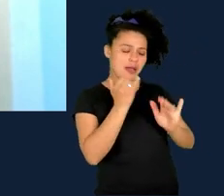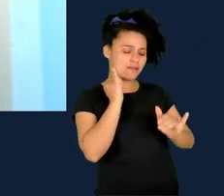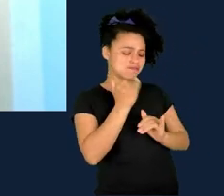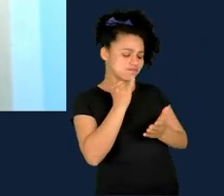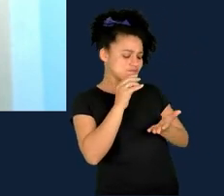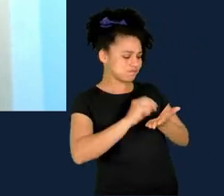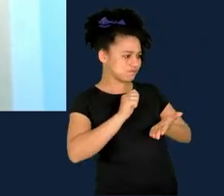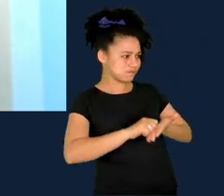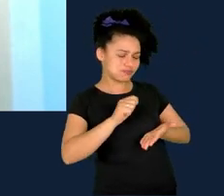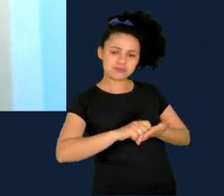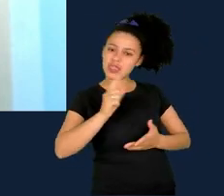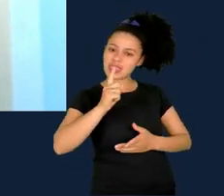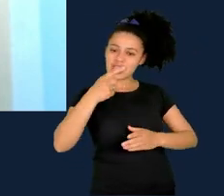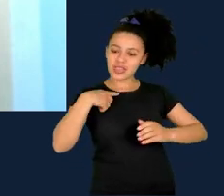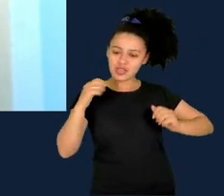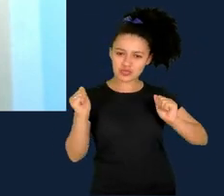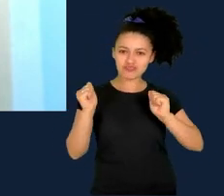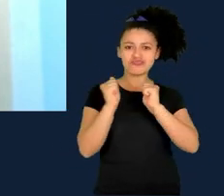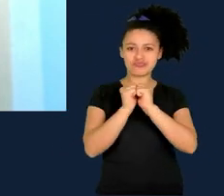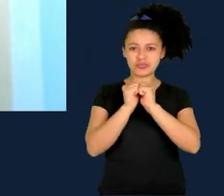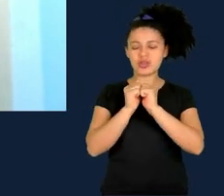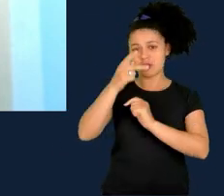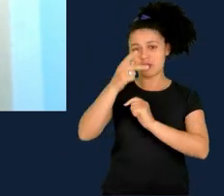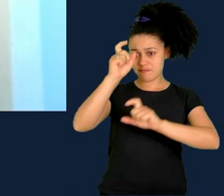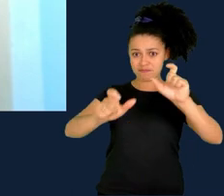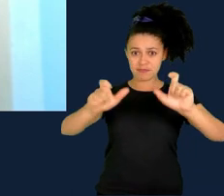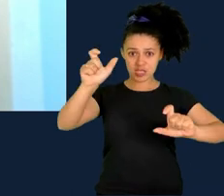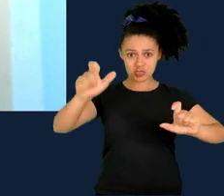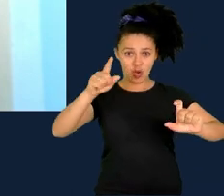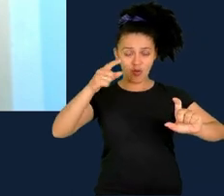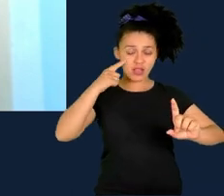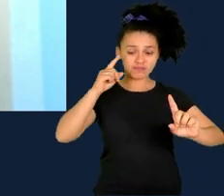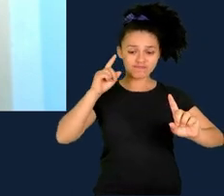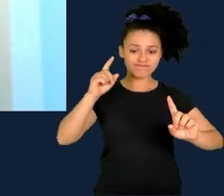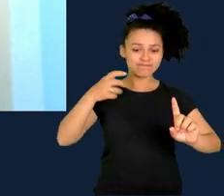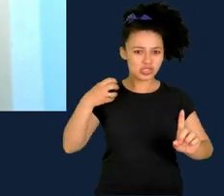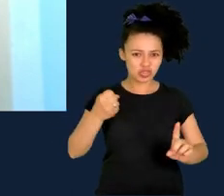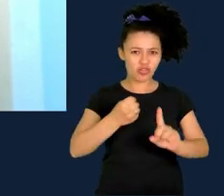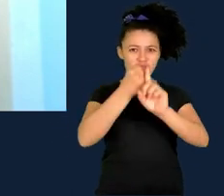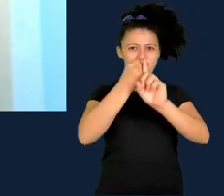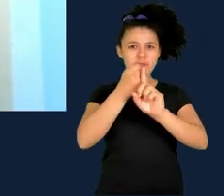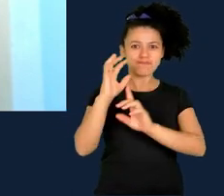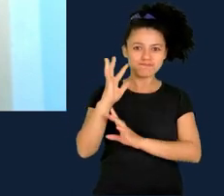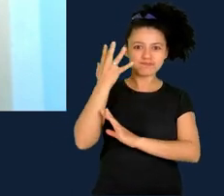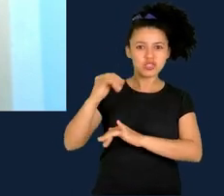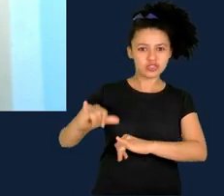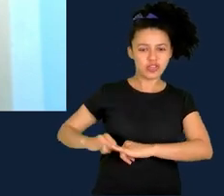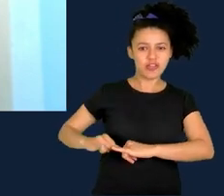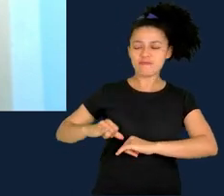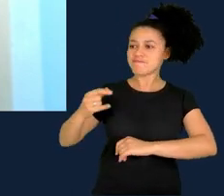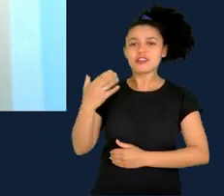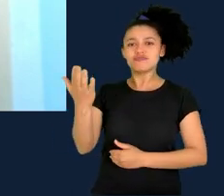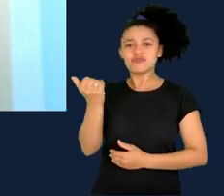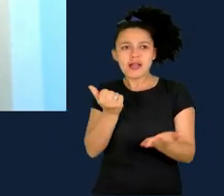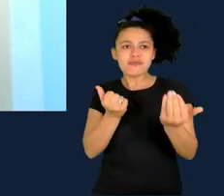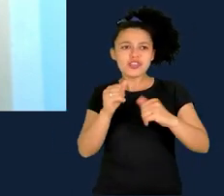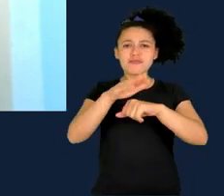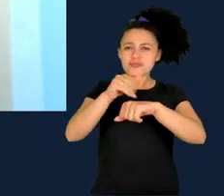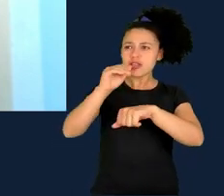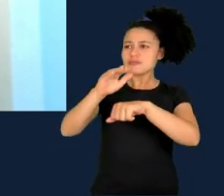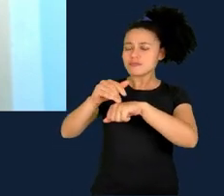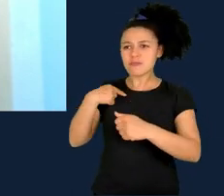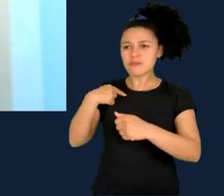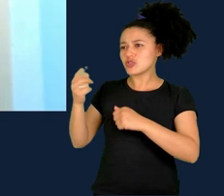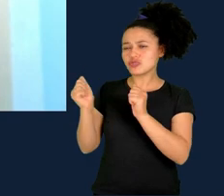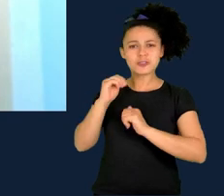pessoas que são diretamente afetadas pela situação, né? A gente falou de dados qualitativos,